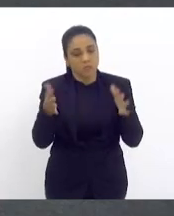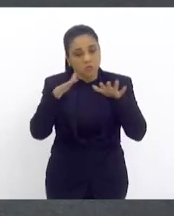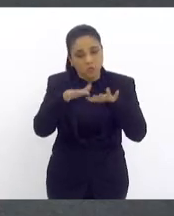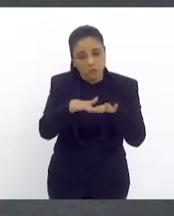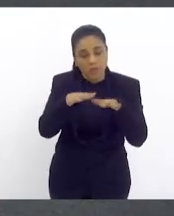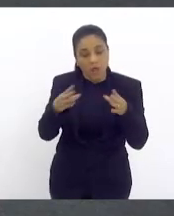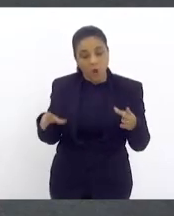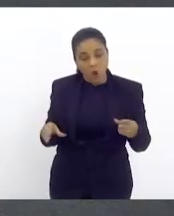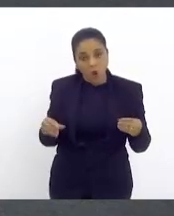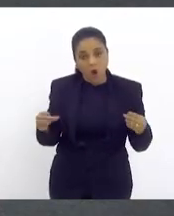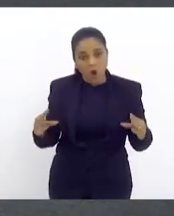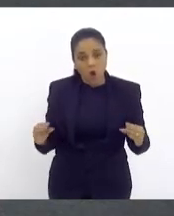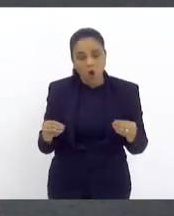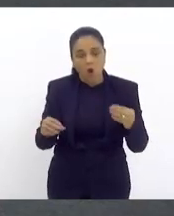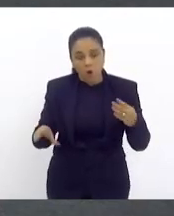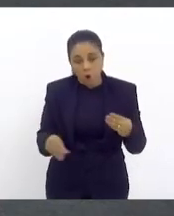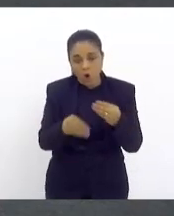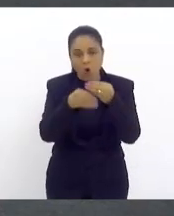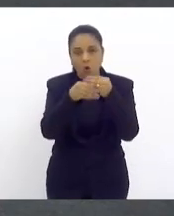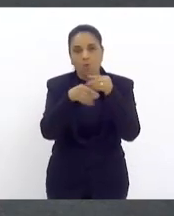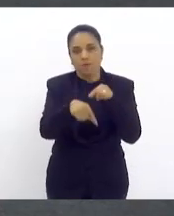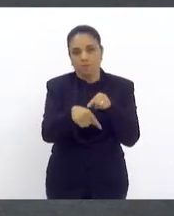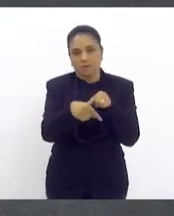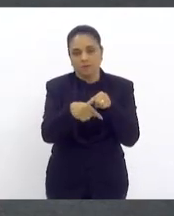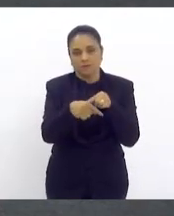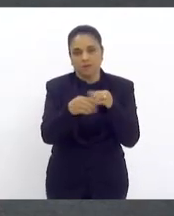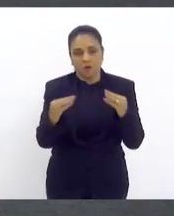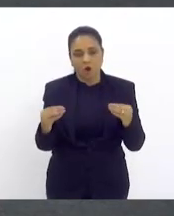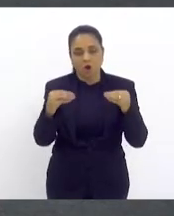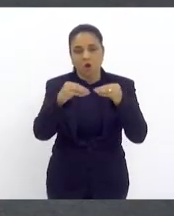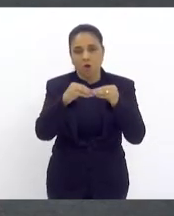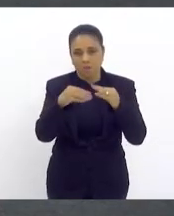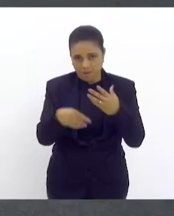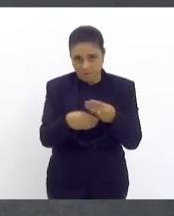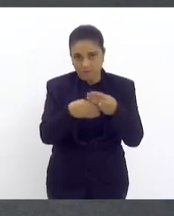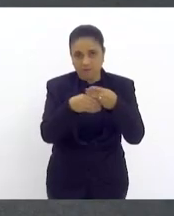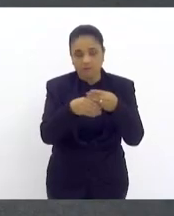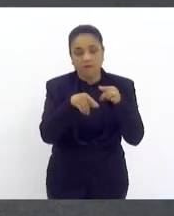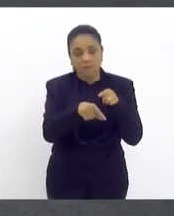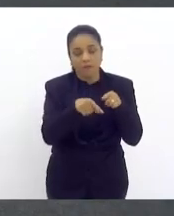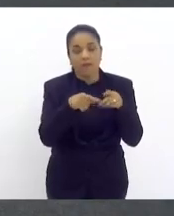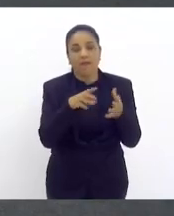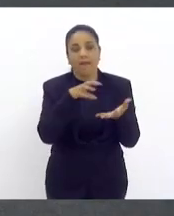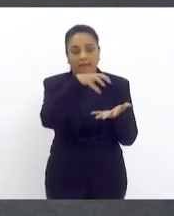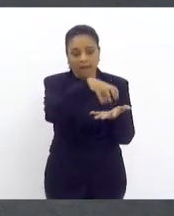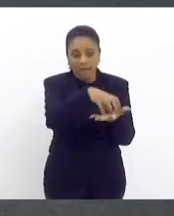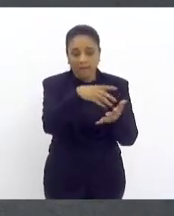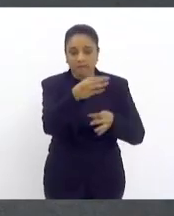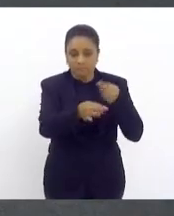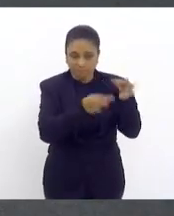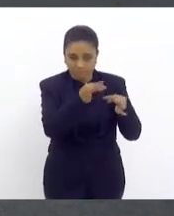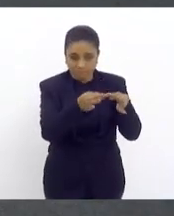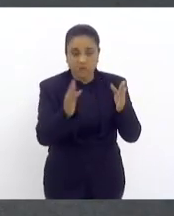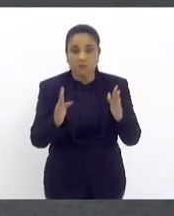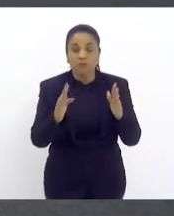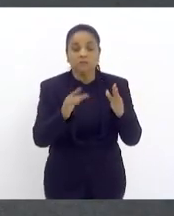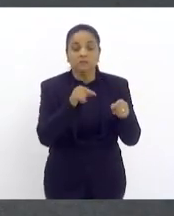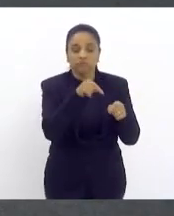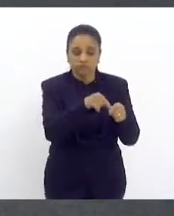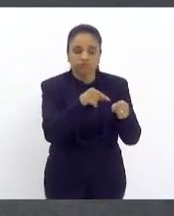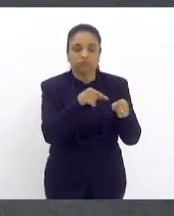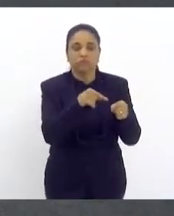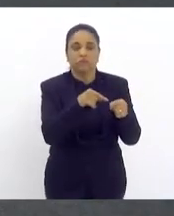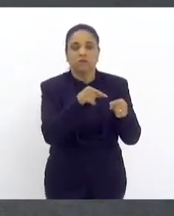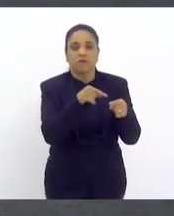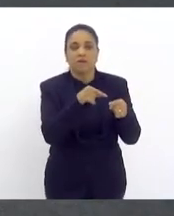complementar o aluno frequenta a escola inclusiva e faz a reabilitação específica quando for o caso nesses centros reabilitação